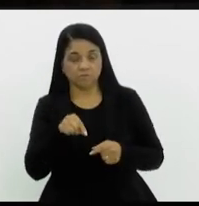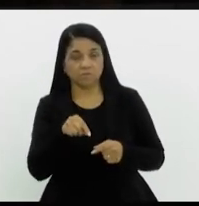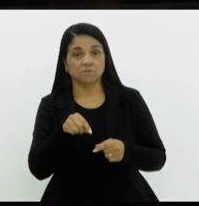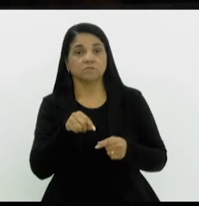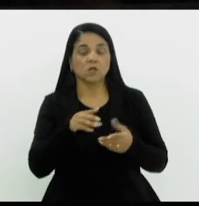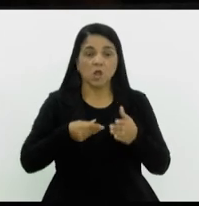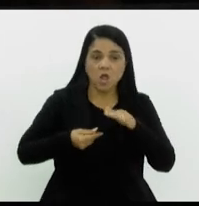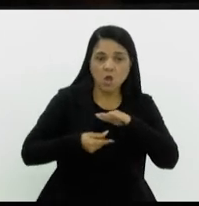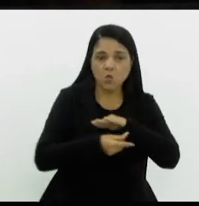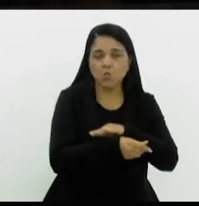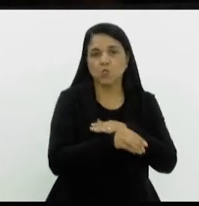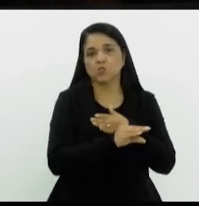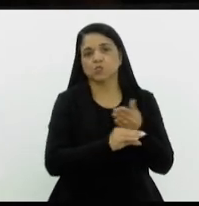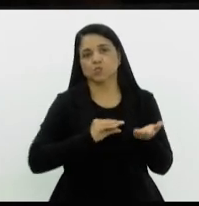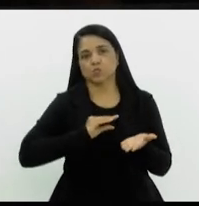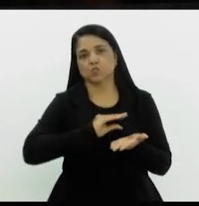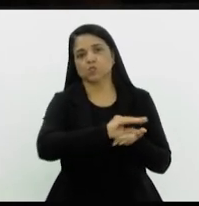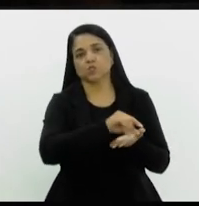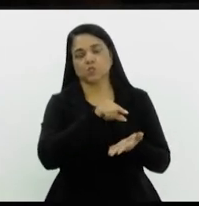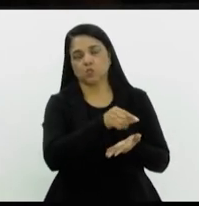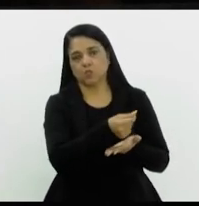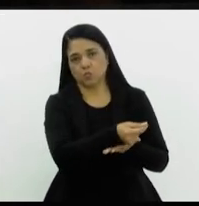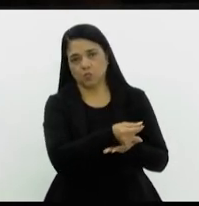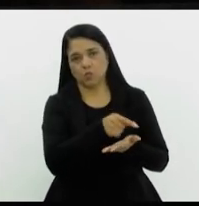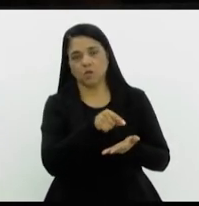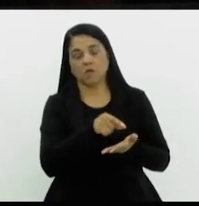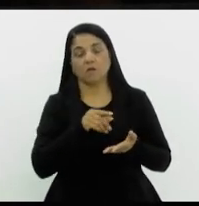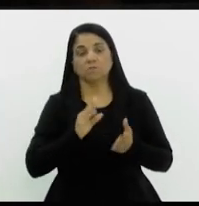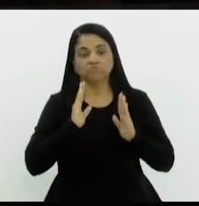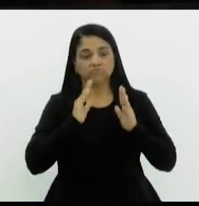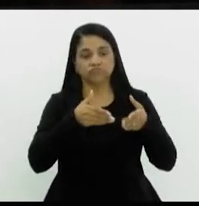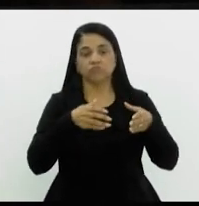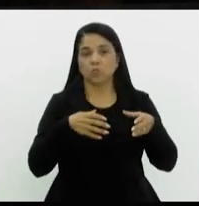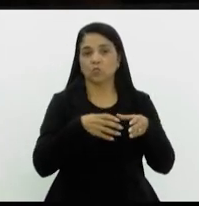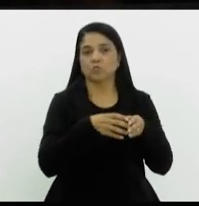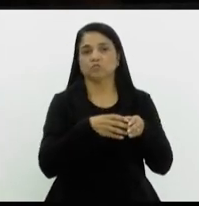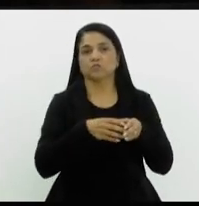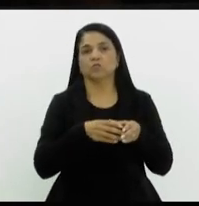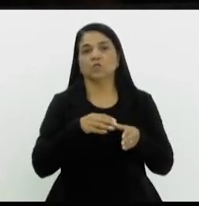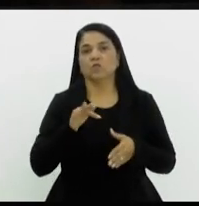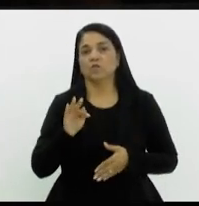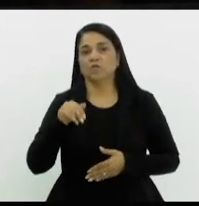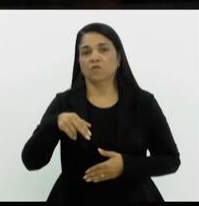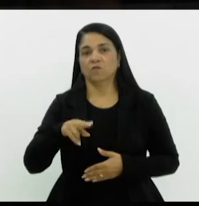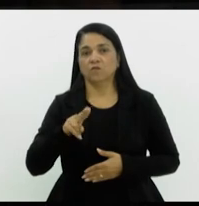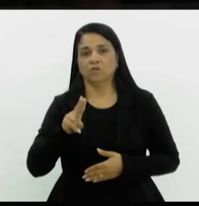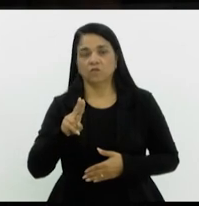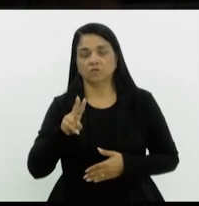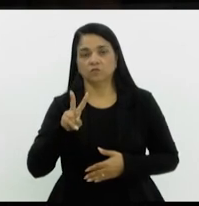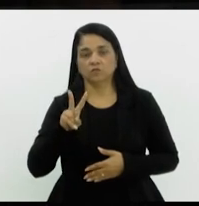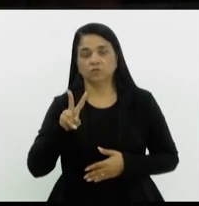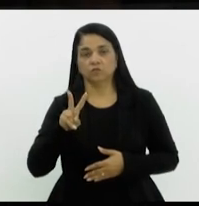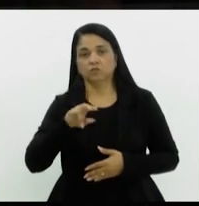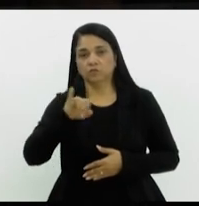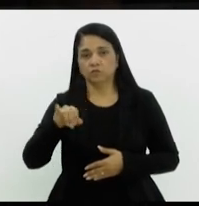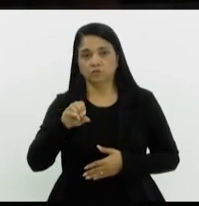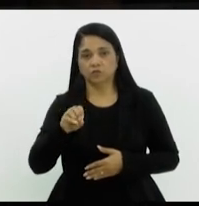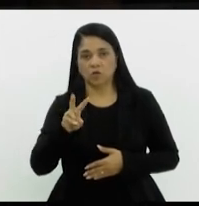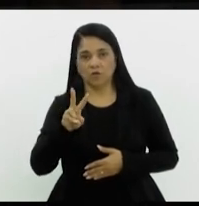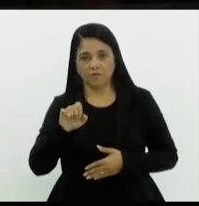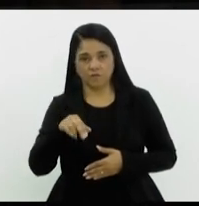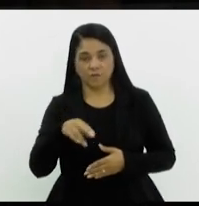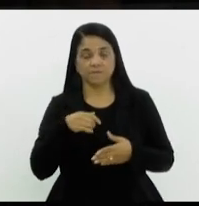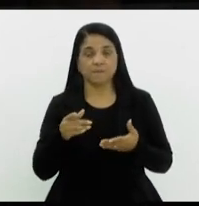de recursos para o fundo dedicado à juventude, o FUNJOVE, garantindo-lhe 6% da arrecadação de